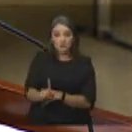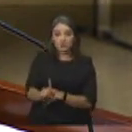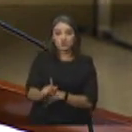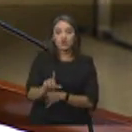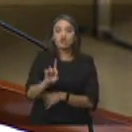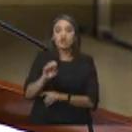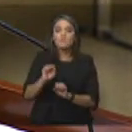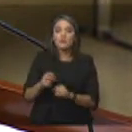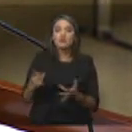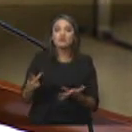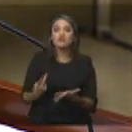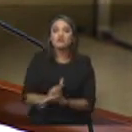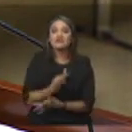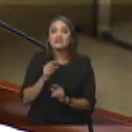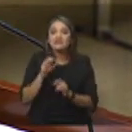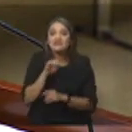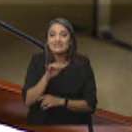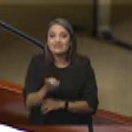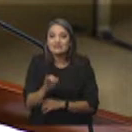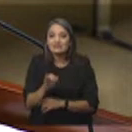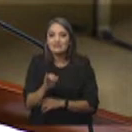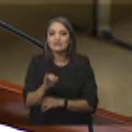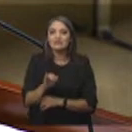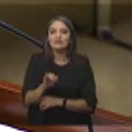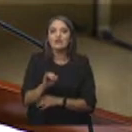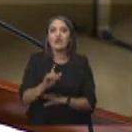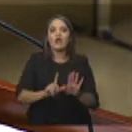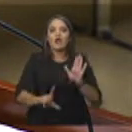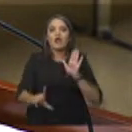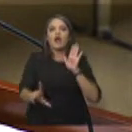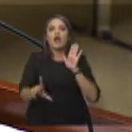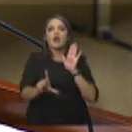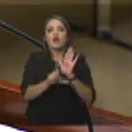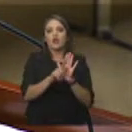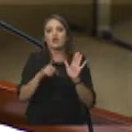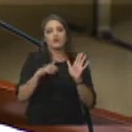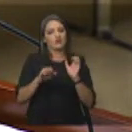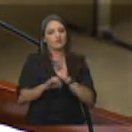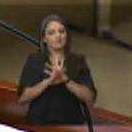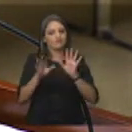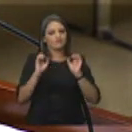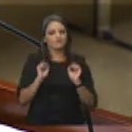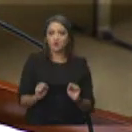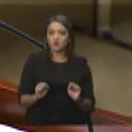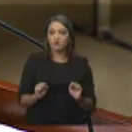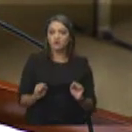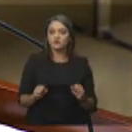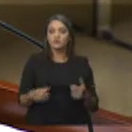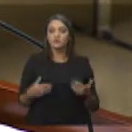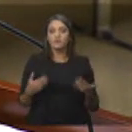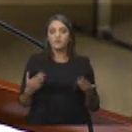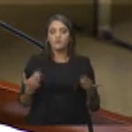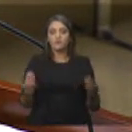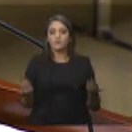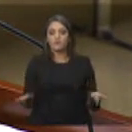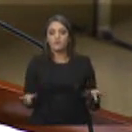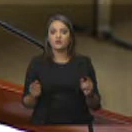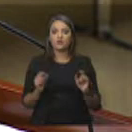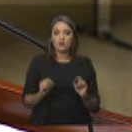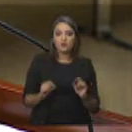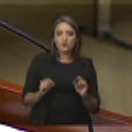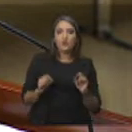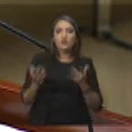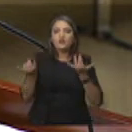feito em hipóteses para as quais a lei expressamente prevê. Portanto, os dados classificados